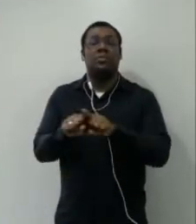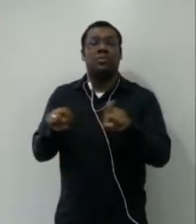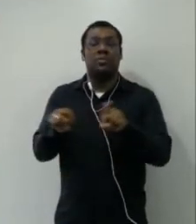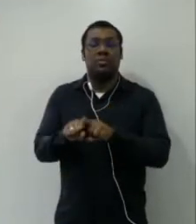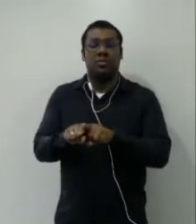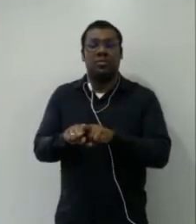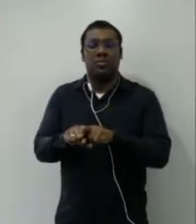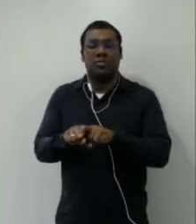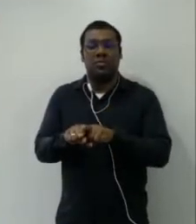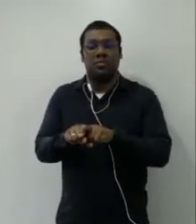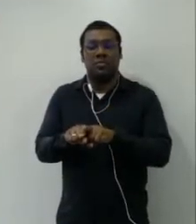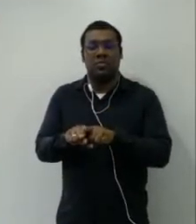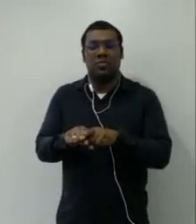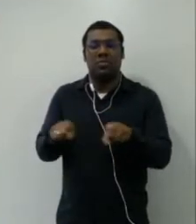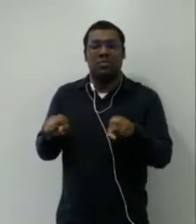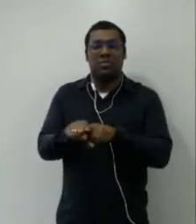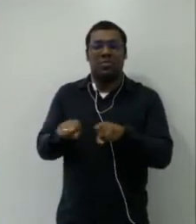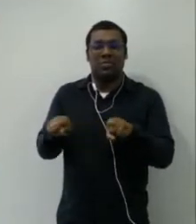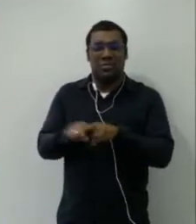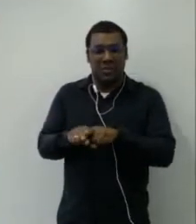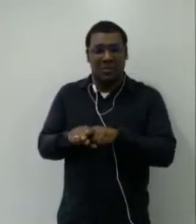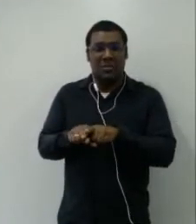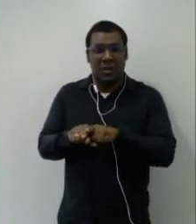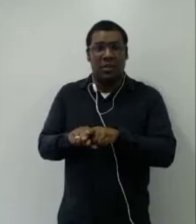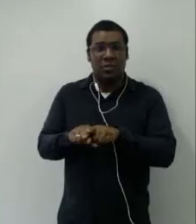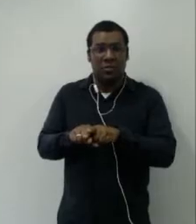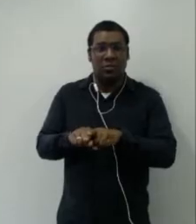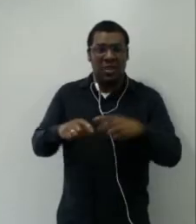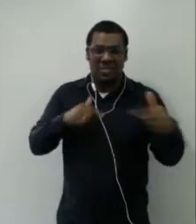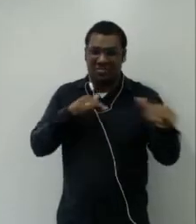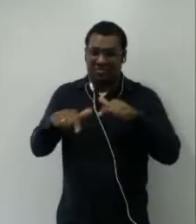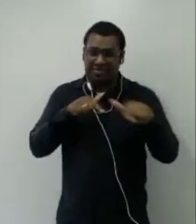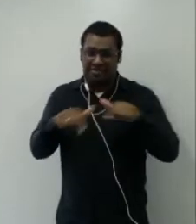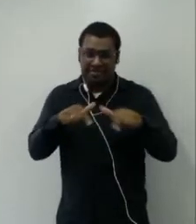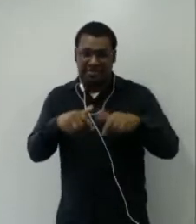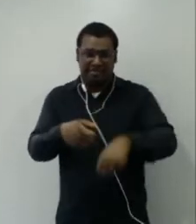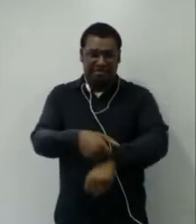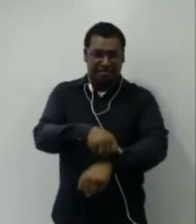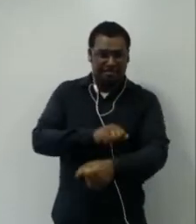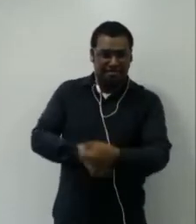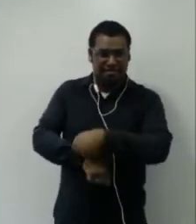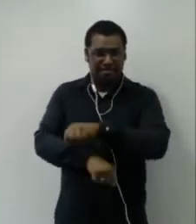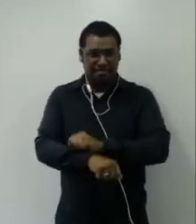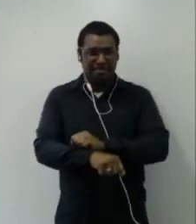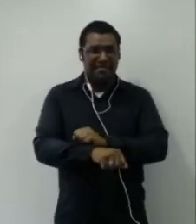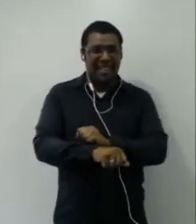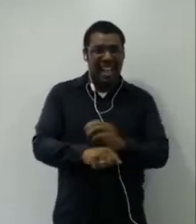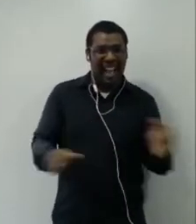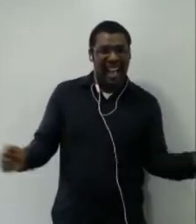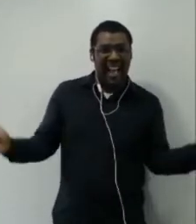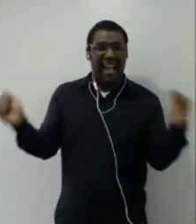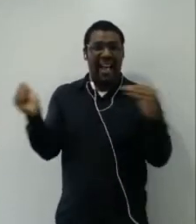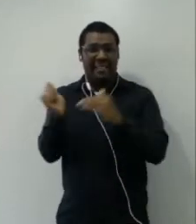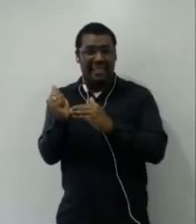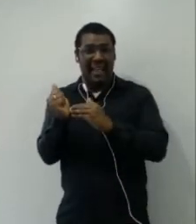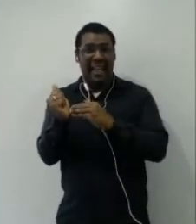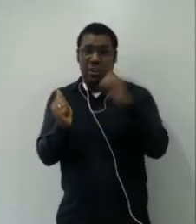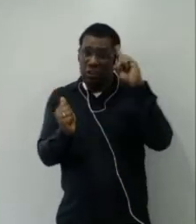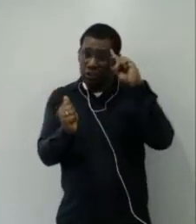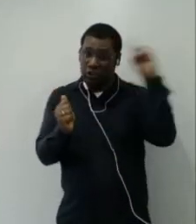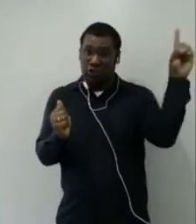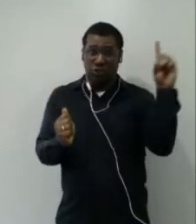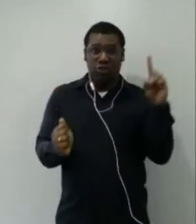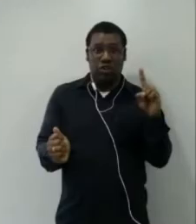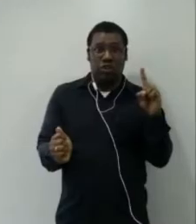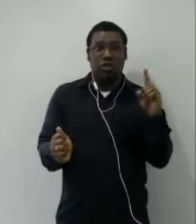das suas obrigações como magistrado. Trabalhou até quase o seu último dia de vida. E